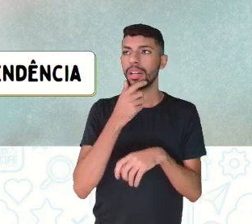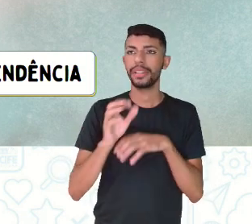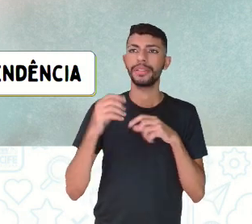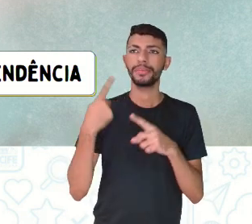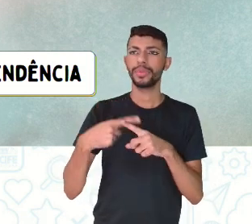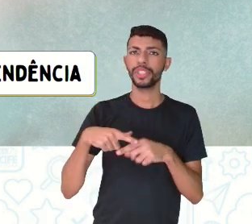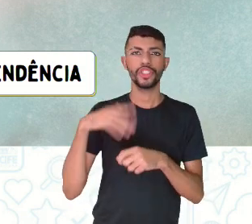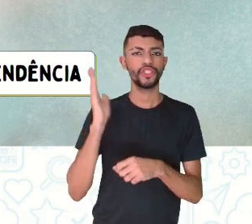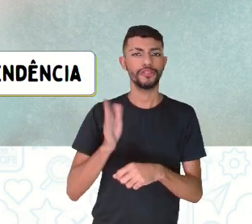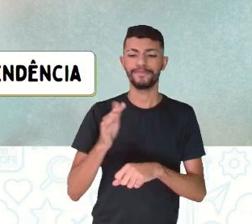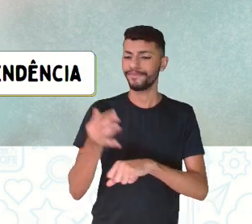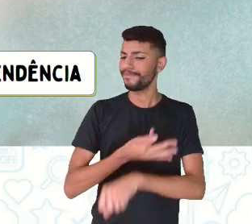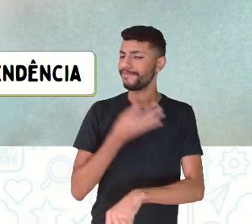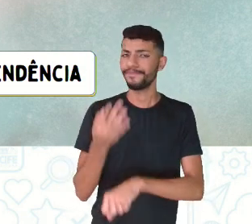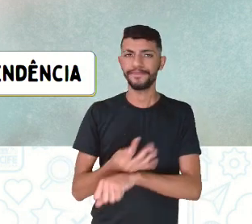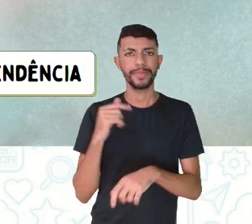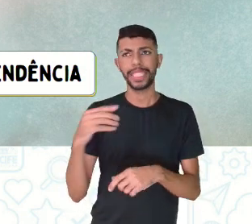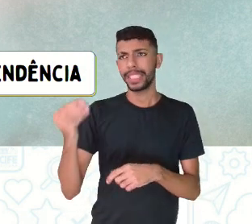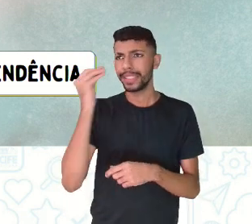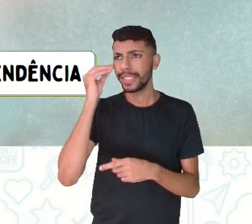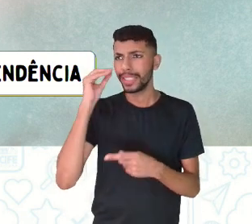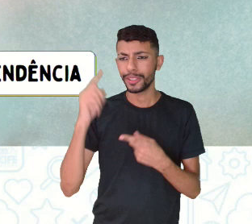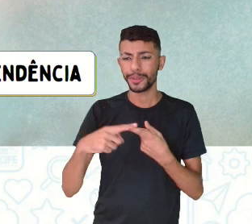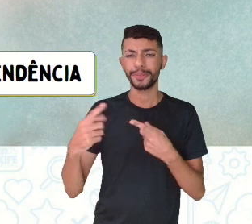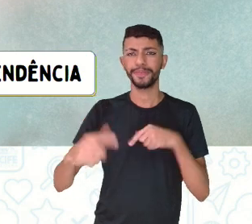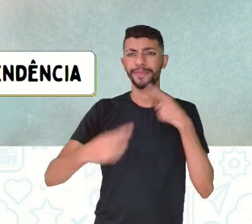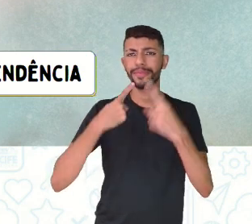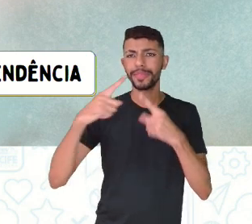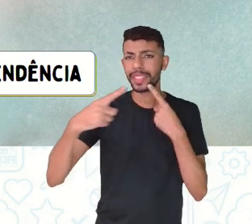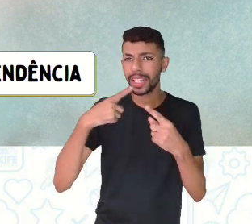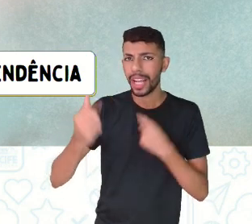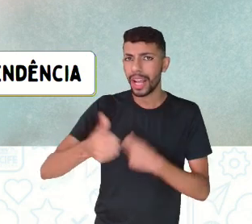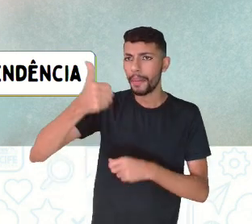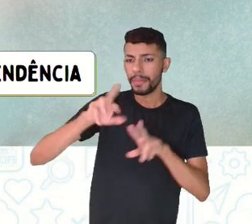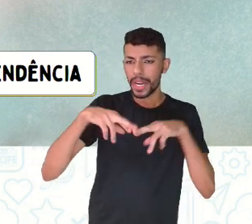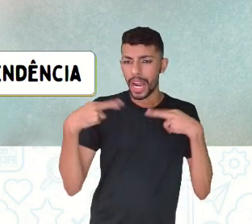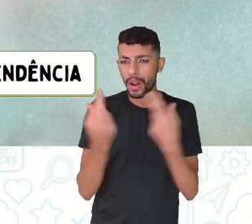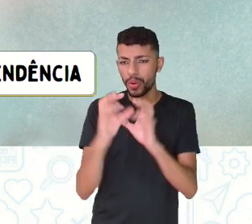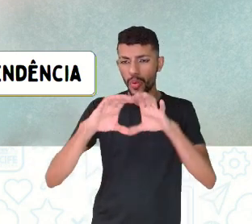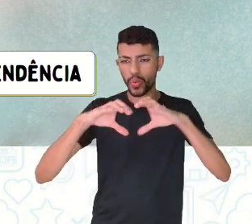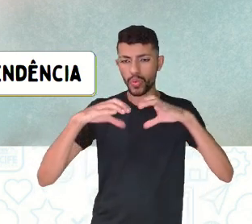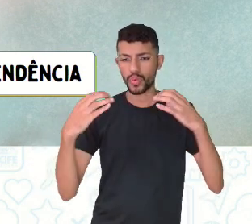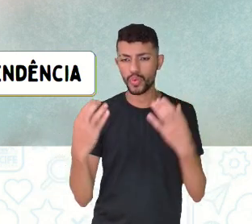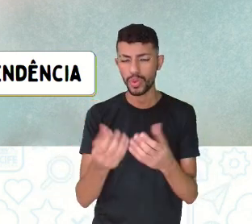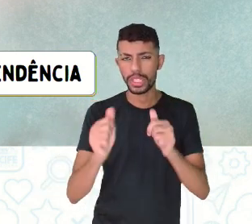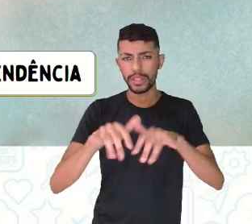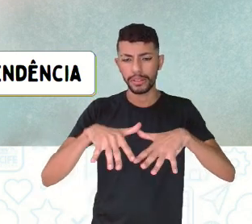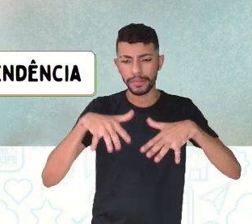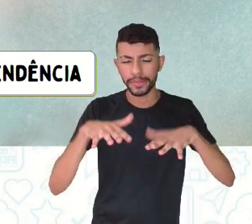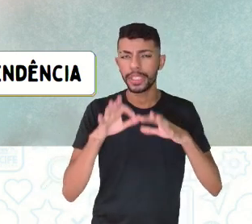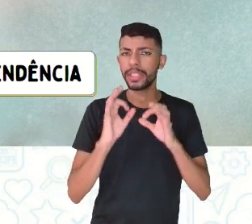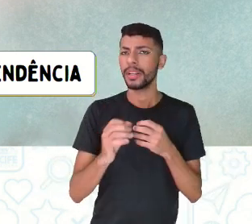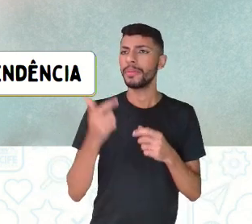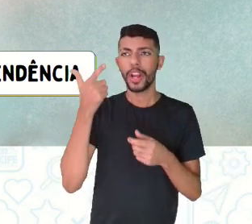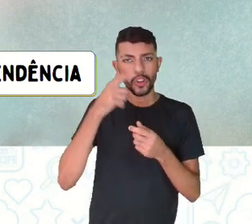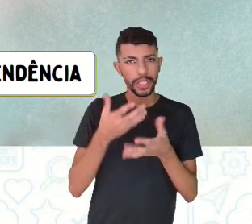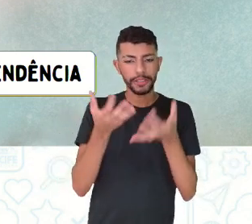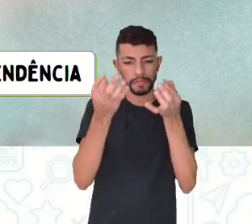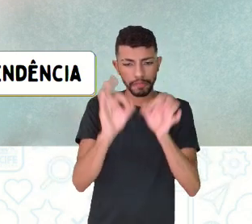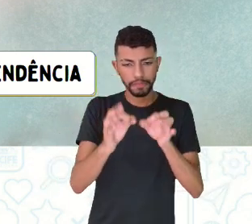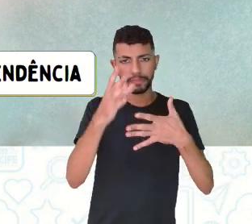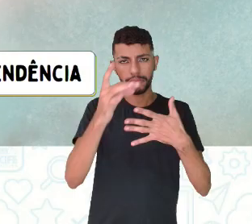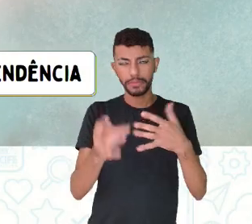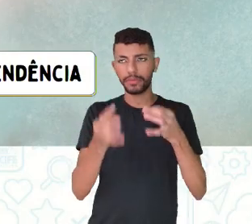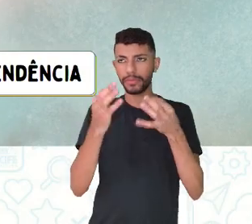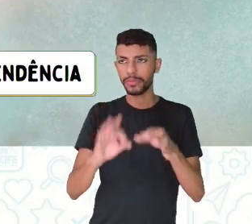A gente tentou diálogo no primeiro congresso, né, na primeira reunião, ali, assembleia, para a gente se acertar. A